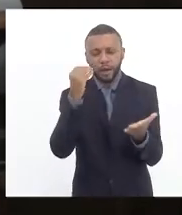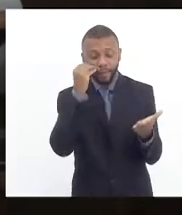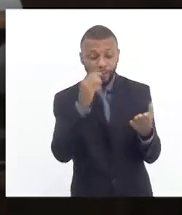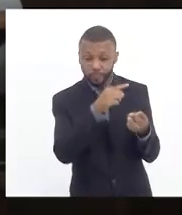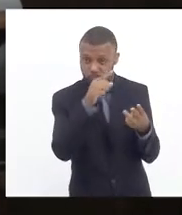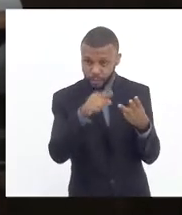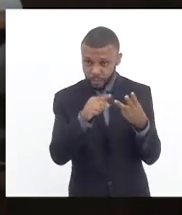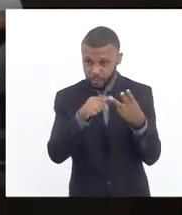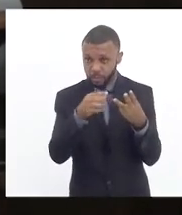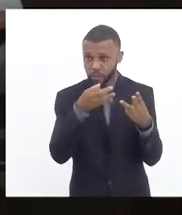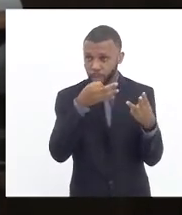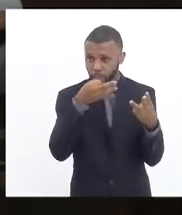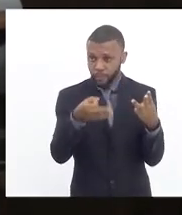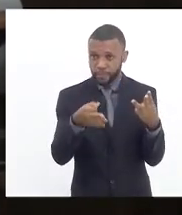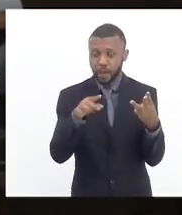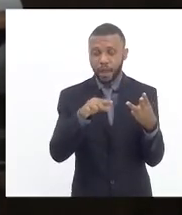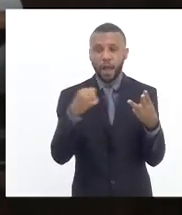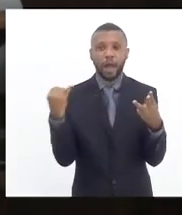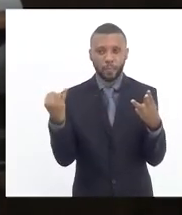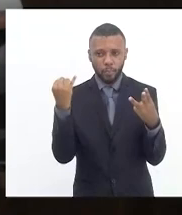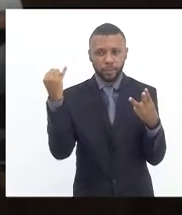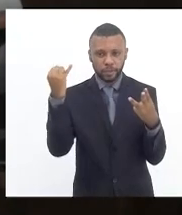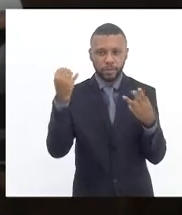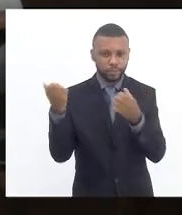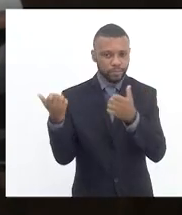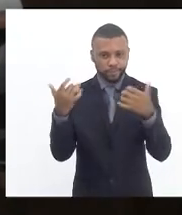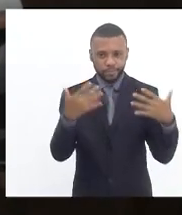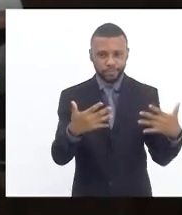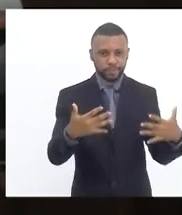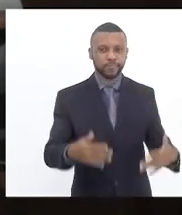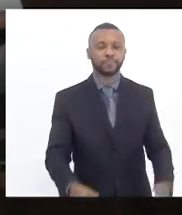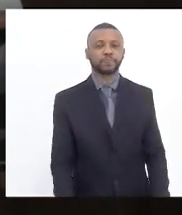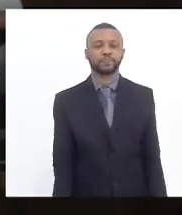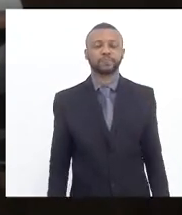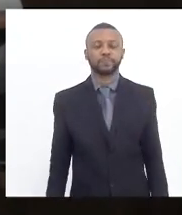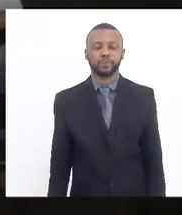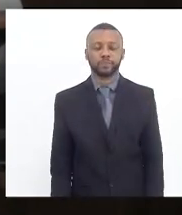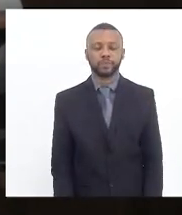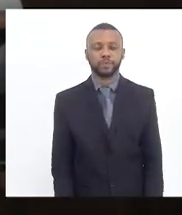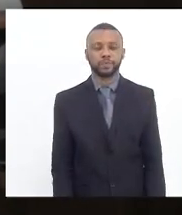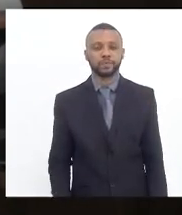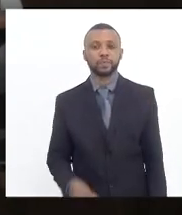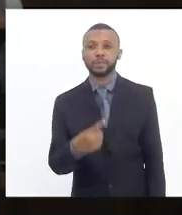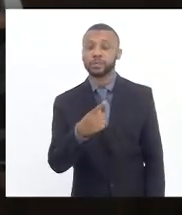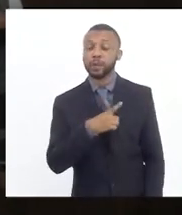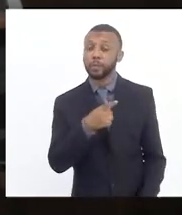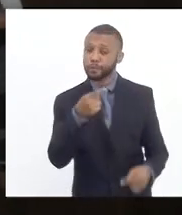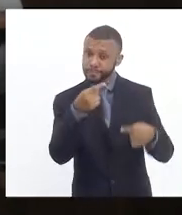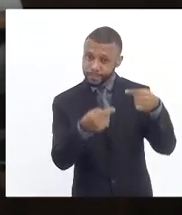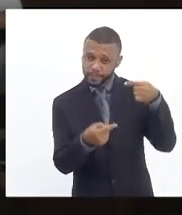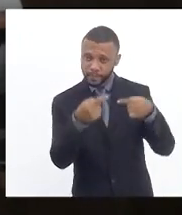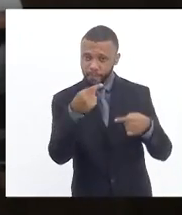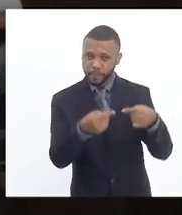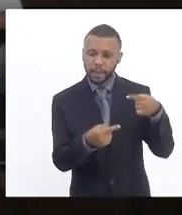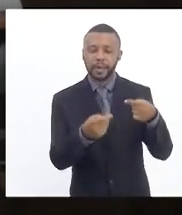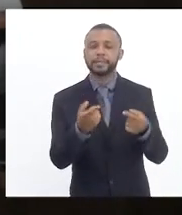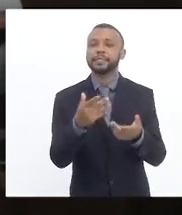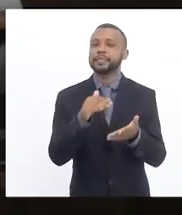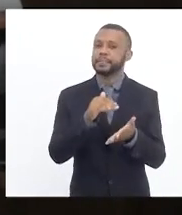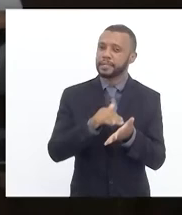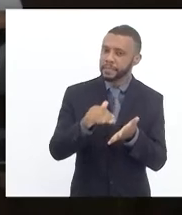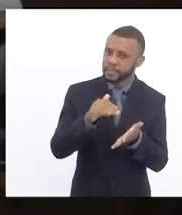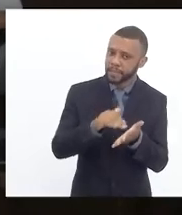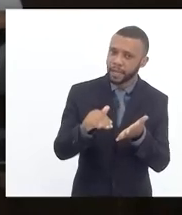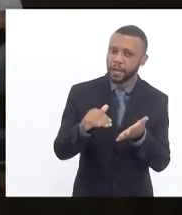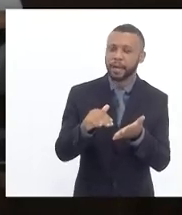terceiro aspecto que eu acho importante trazer o debate nós estamos fazendo esse debate aqui secretário Nelson